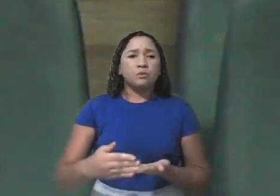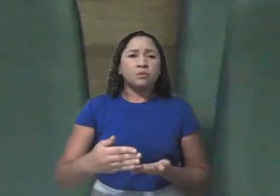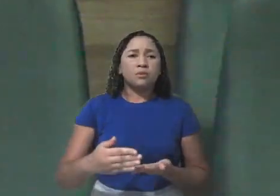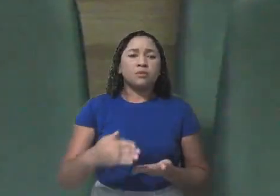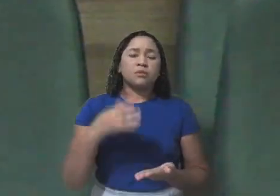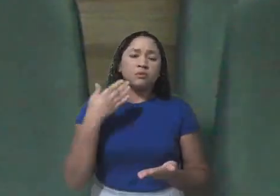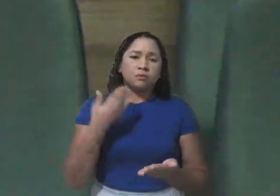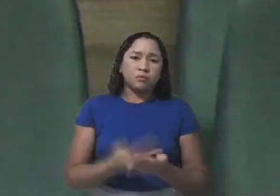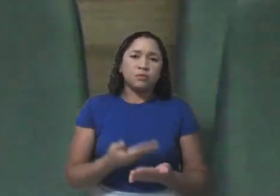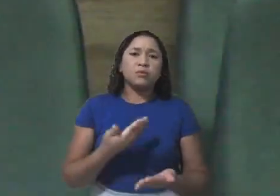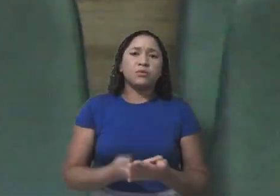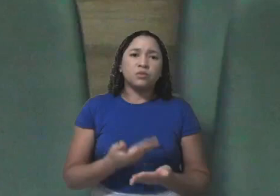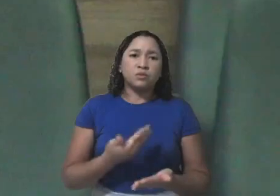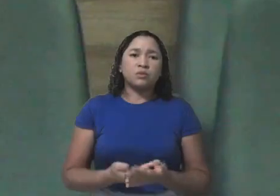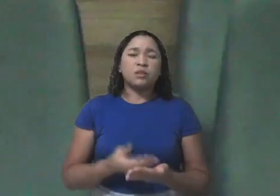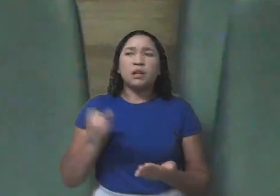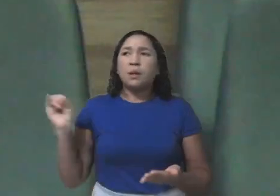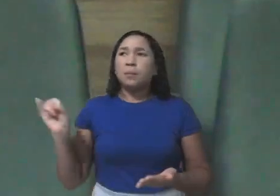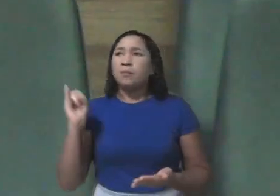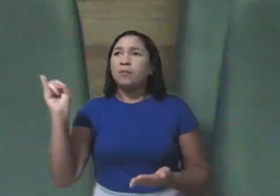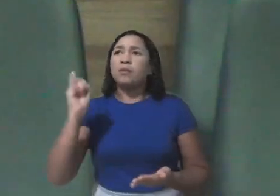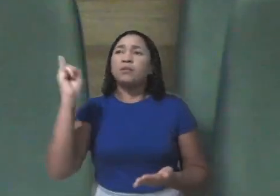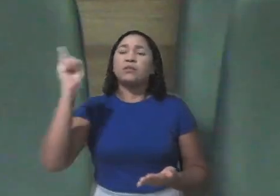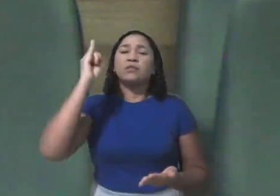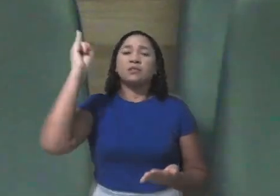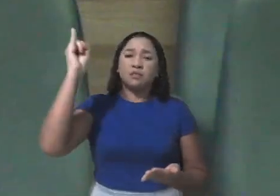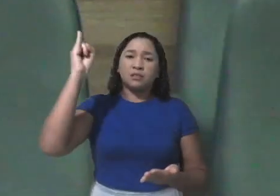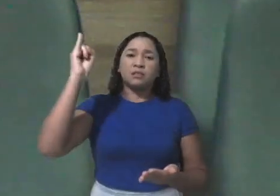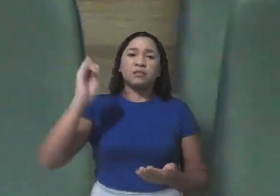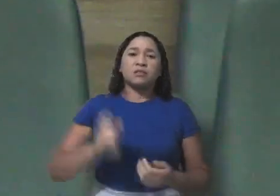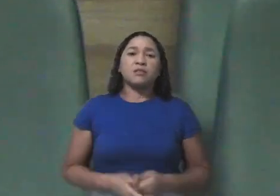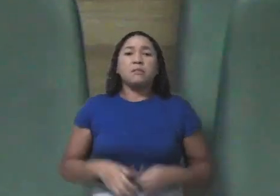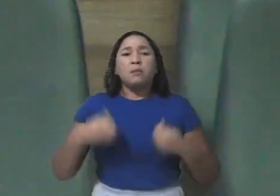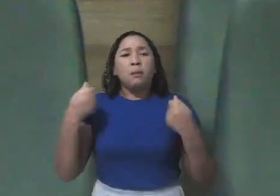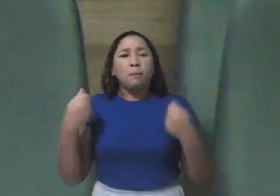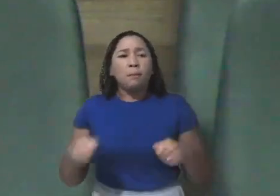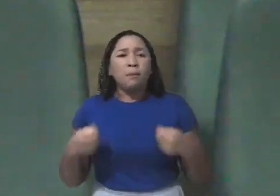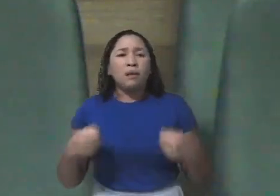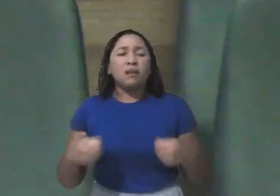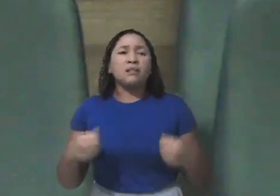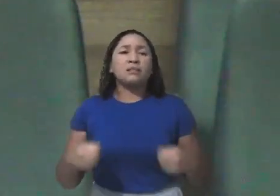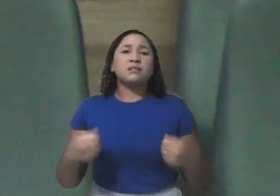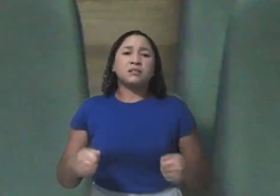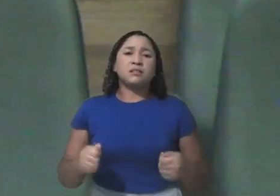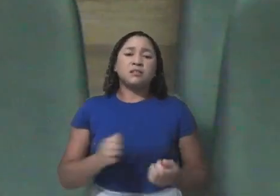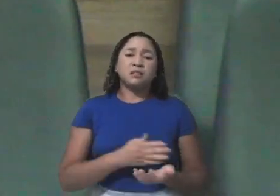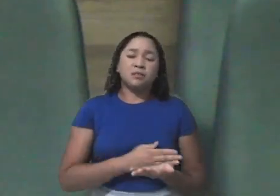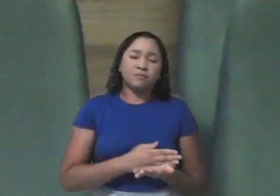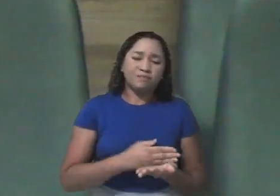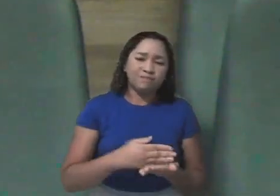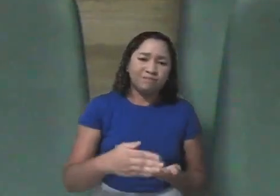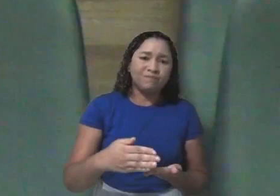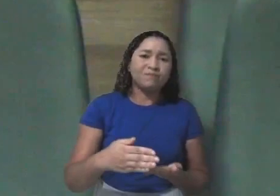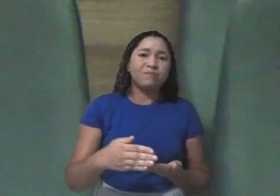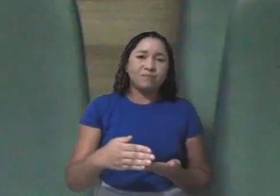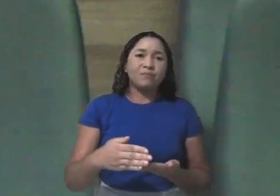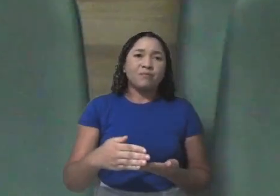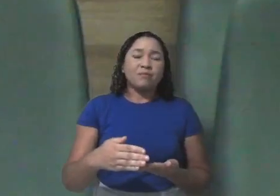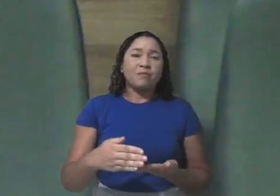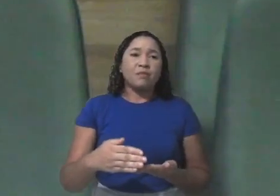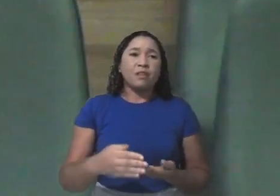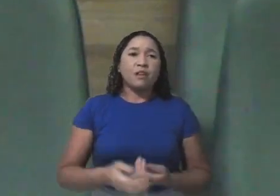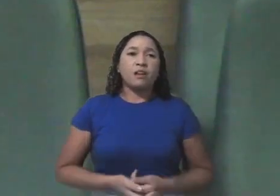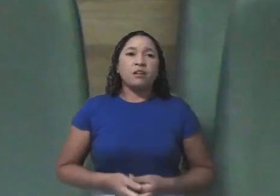nós introduzimos acerca da necessidade e nós introduzimos acerca de